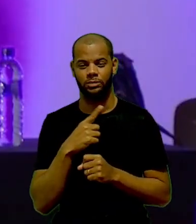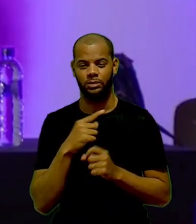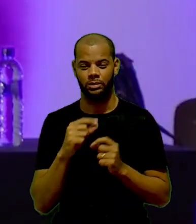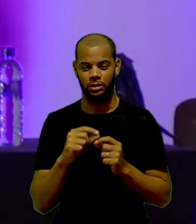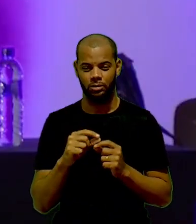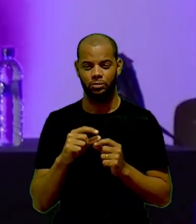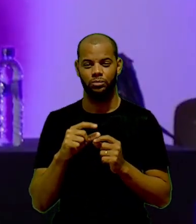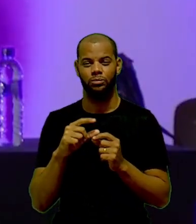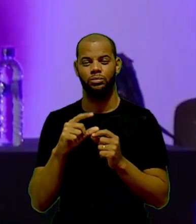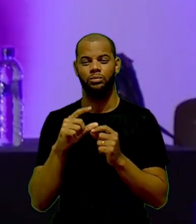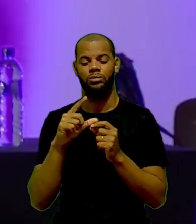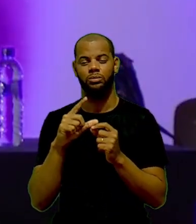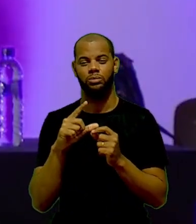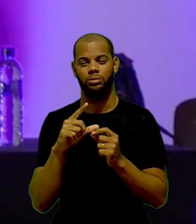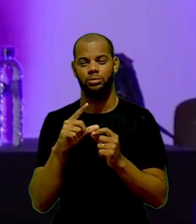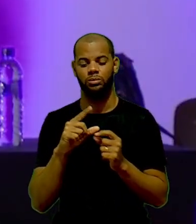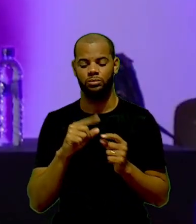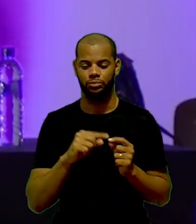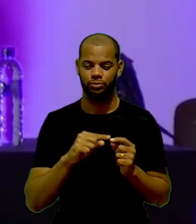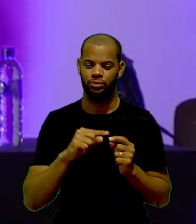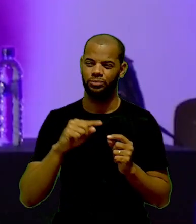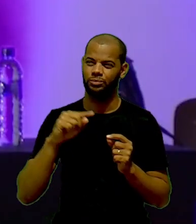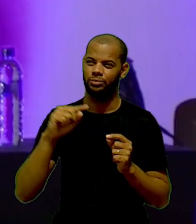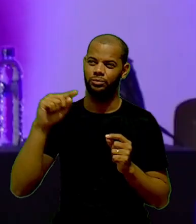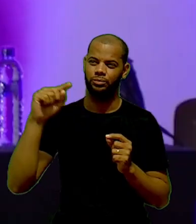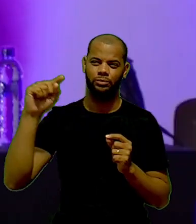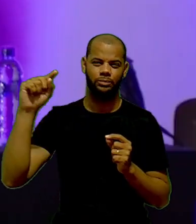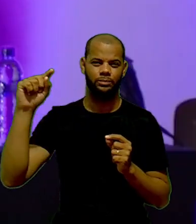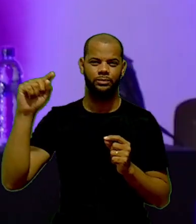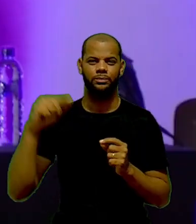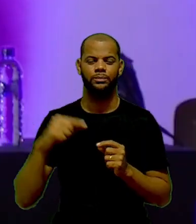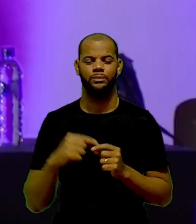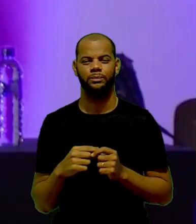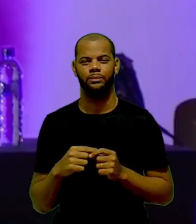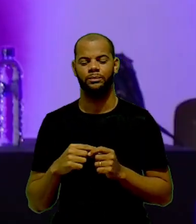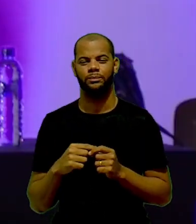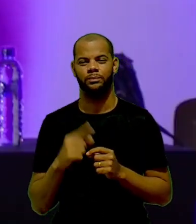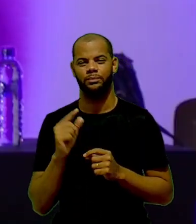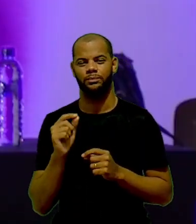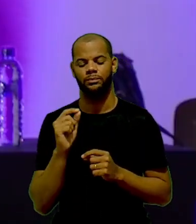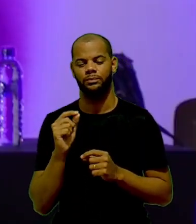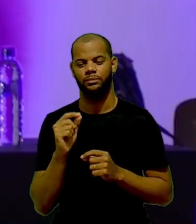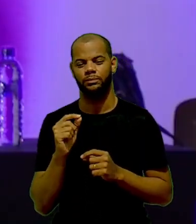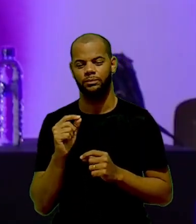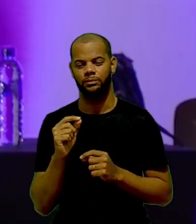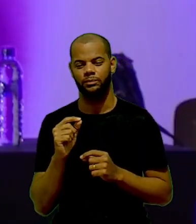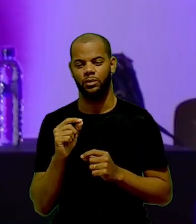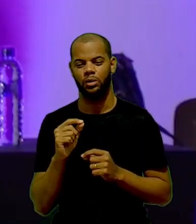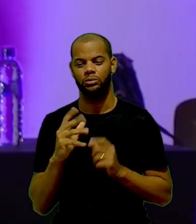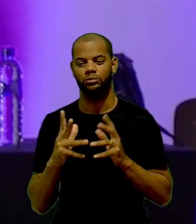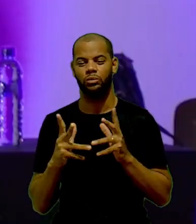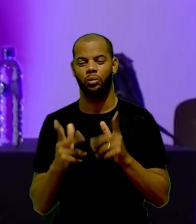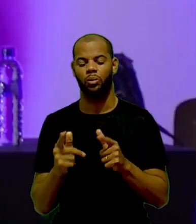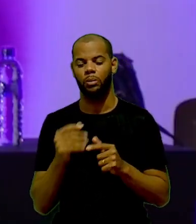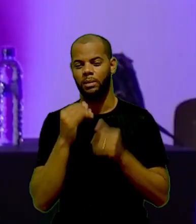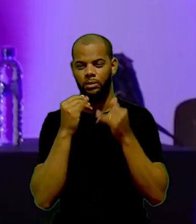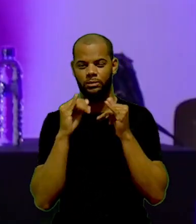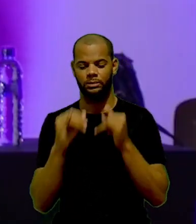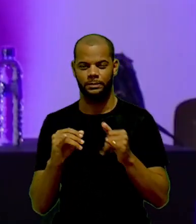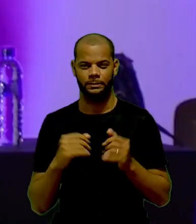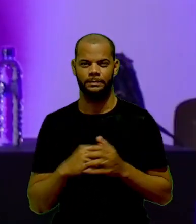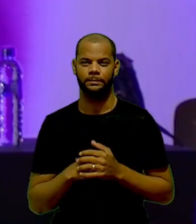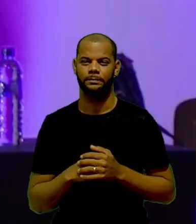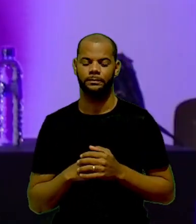crescimento muito acentuado da energia solar. Essa figura é da capacidade global de energia.